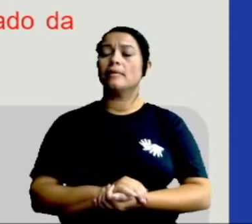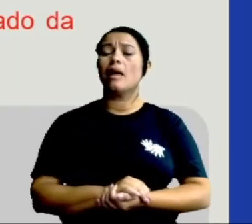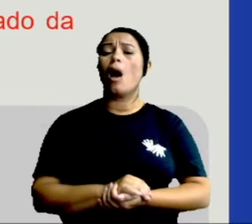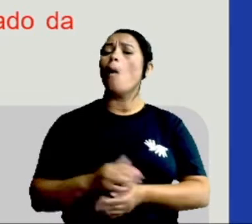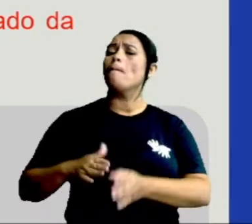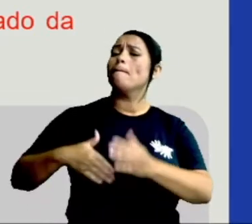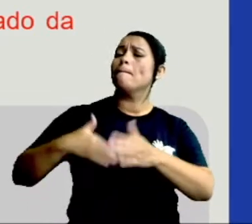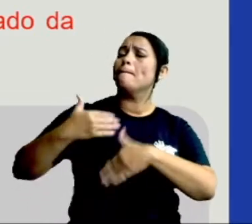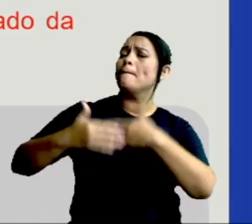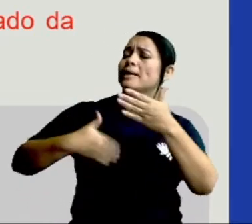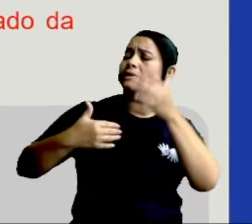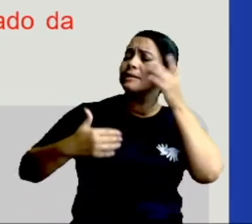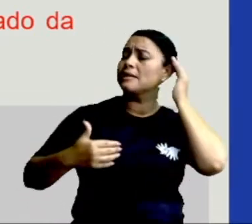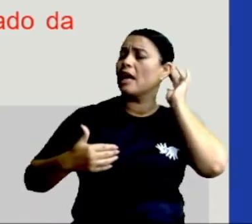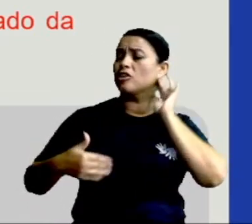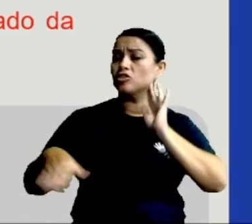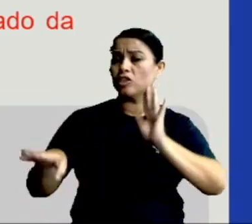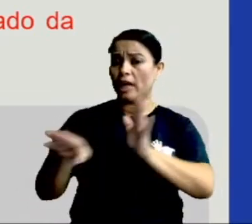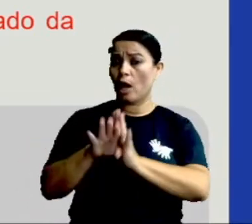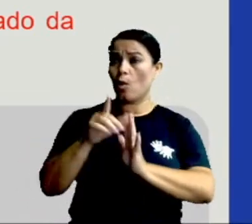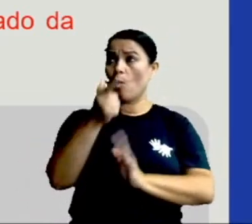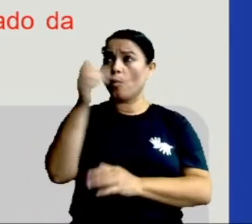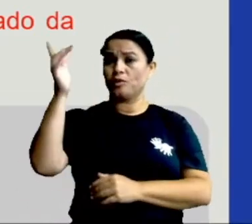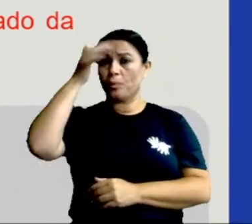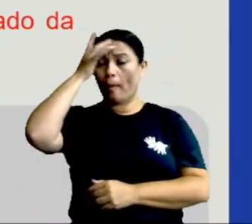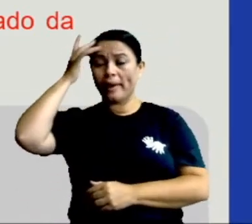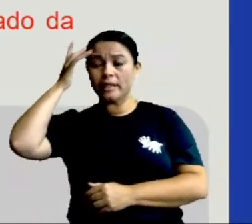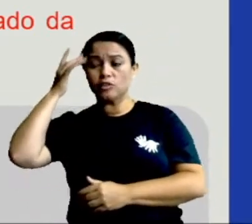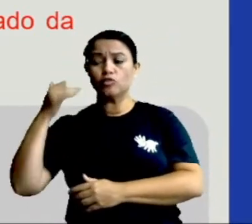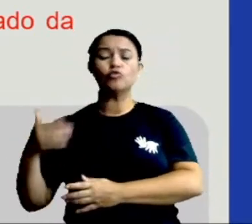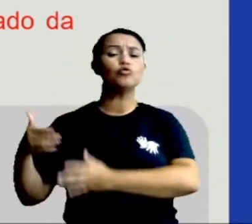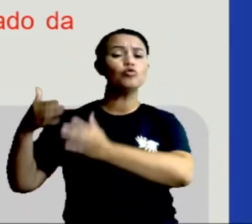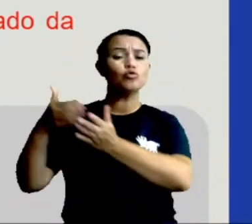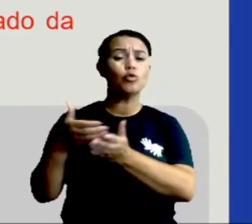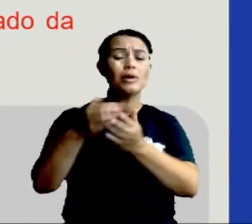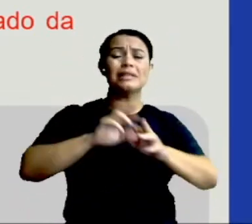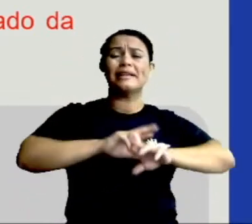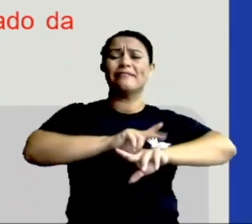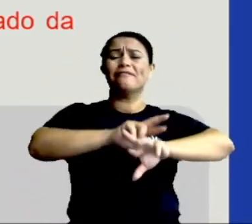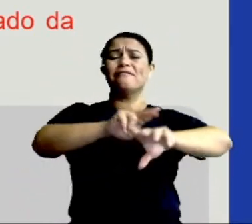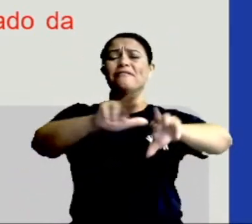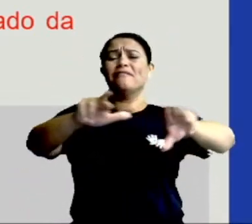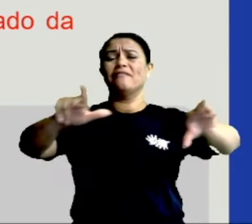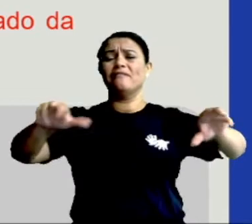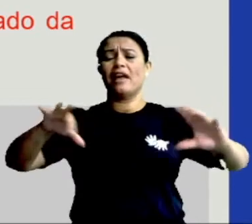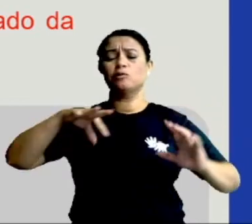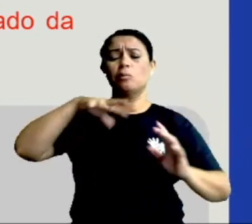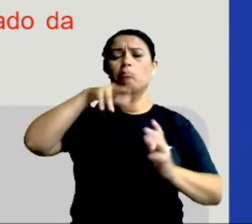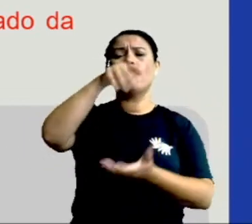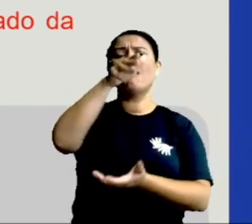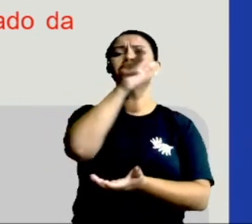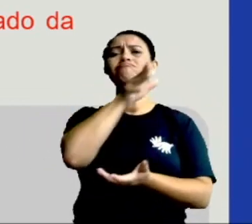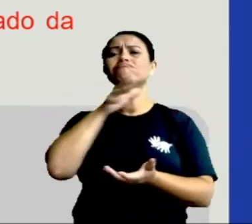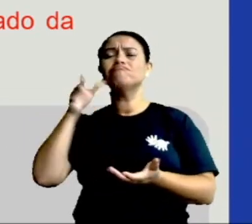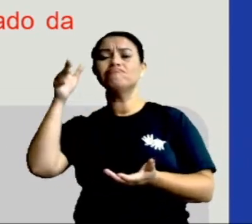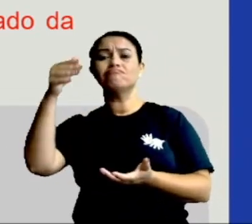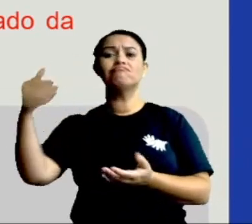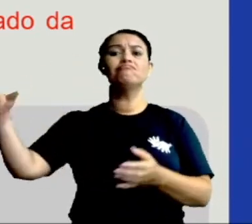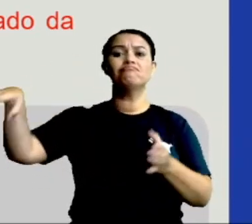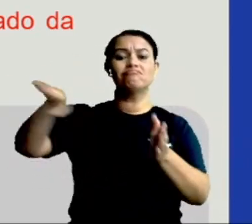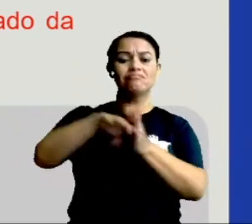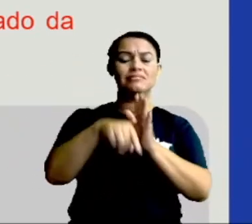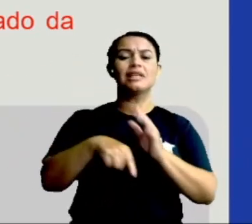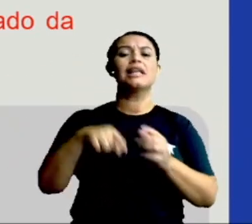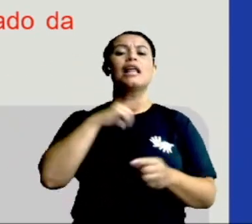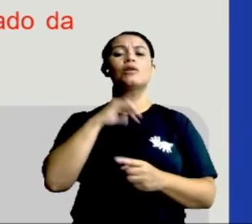Com o passar do tempo, vieram outros imigrantes, vindo das mais variadas regiões da terra. Os